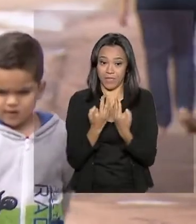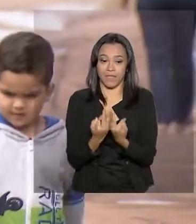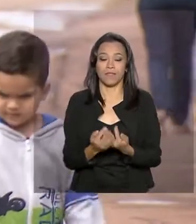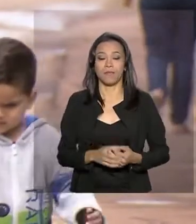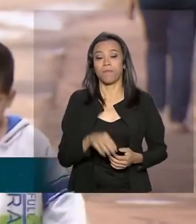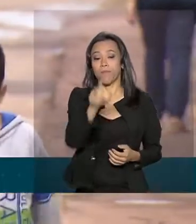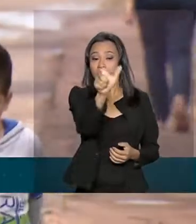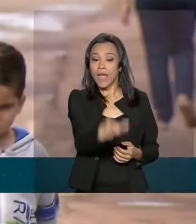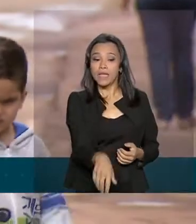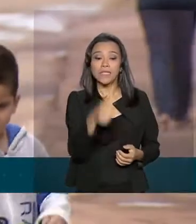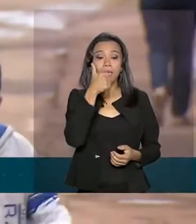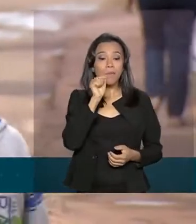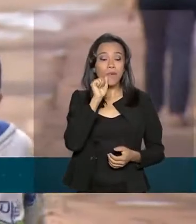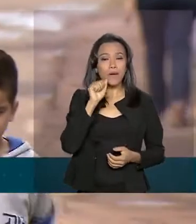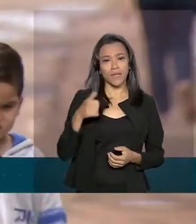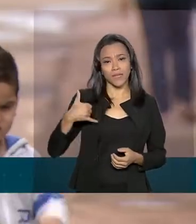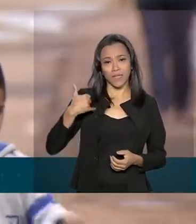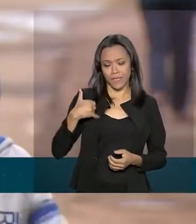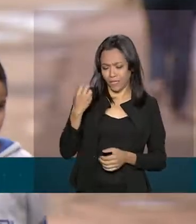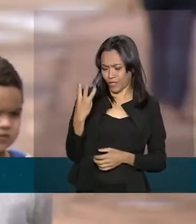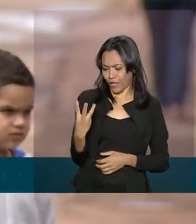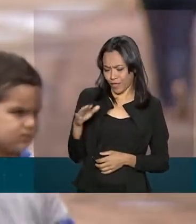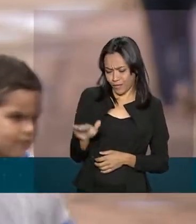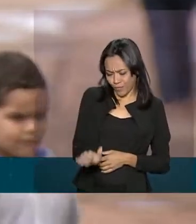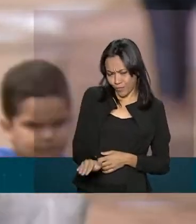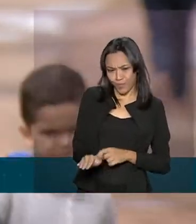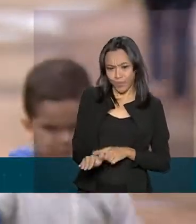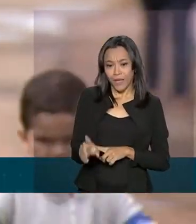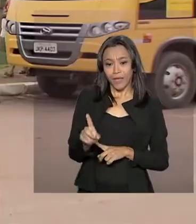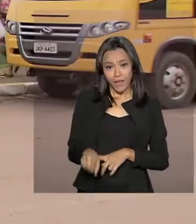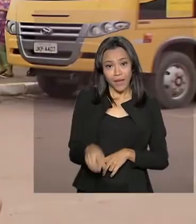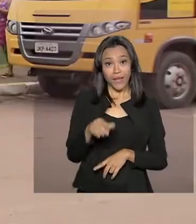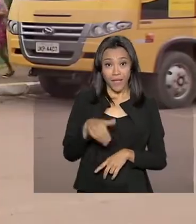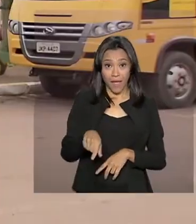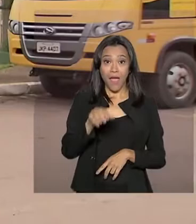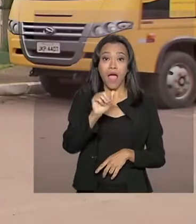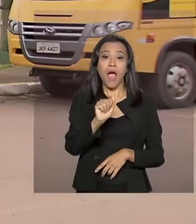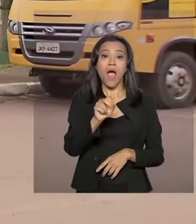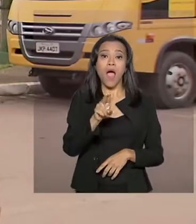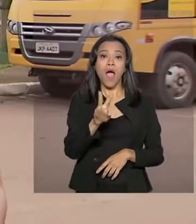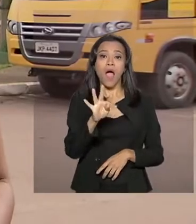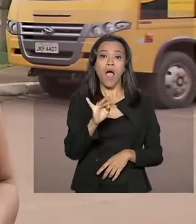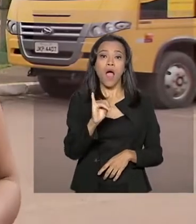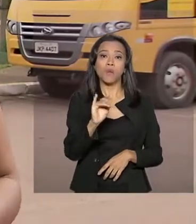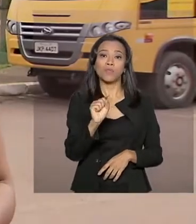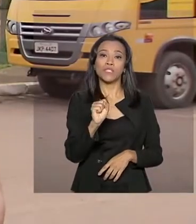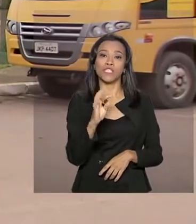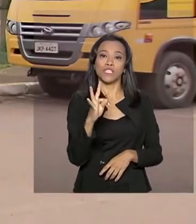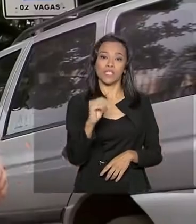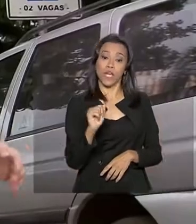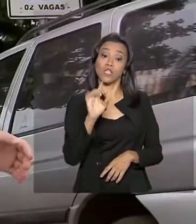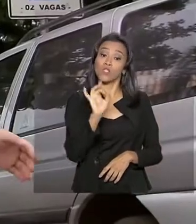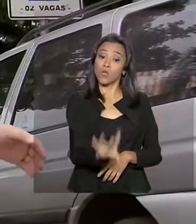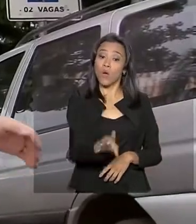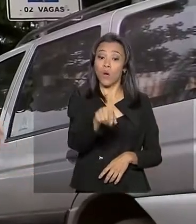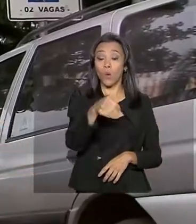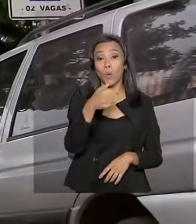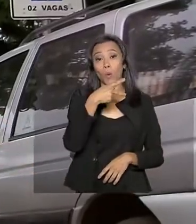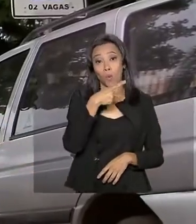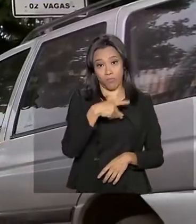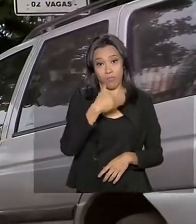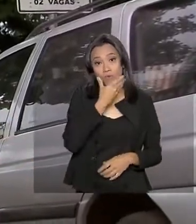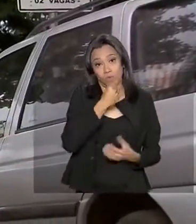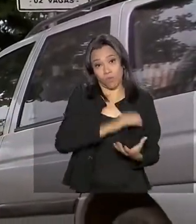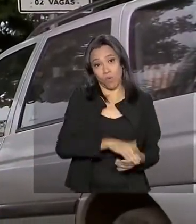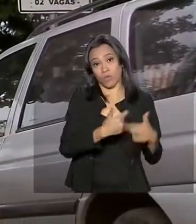Daiane é mãe do pequeno Arthur, de 3 anos, que é autista. Só o marido trabalha e ela conta que se não tivesse